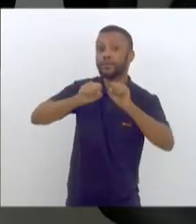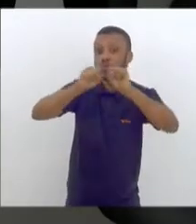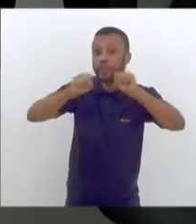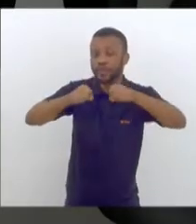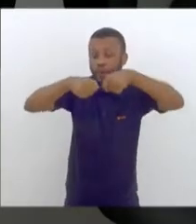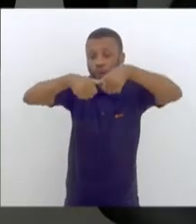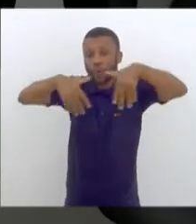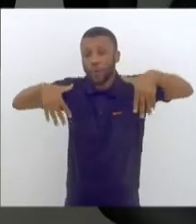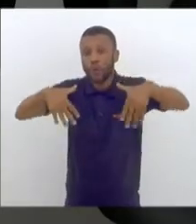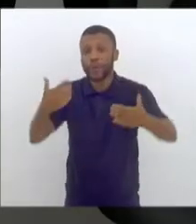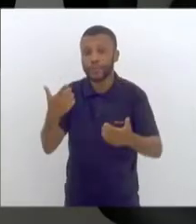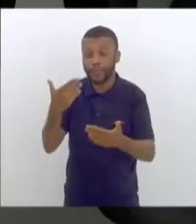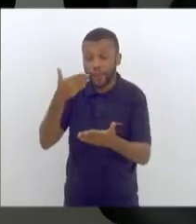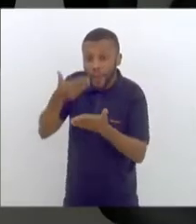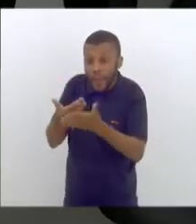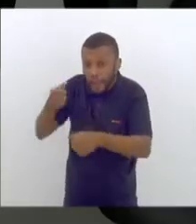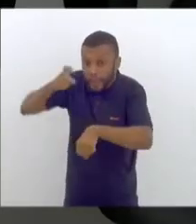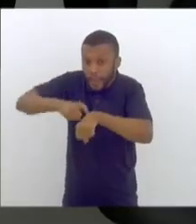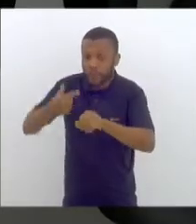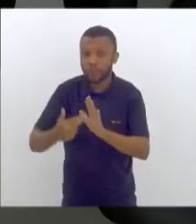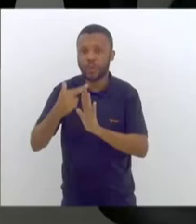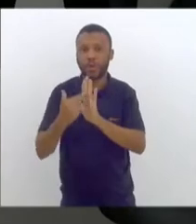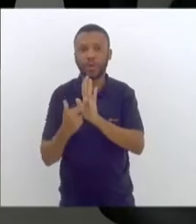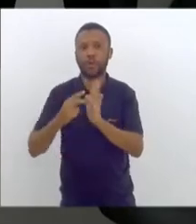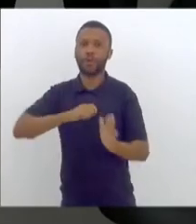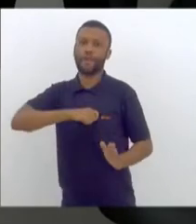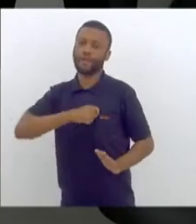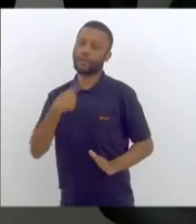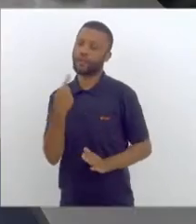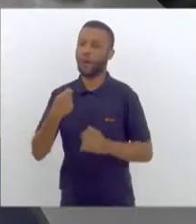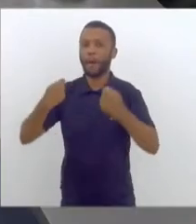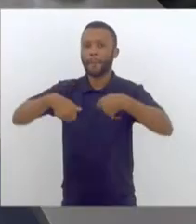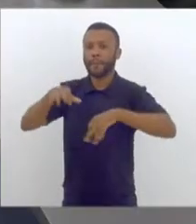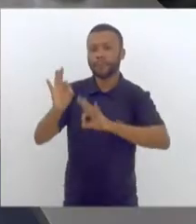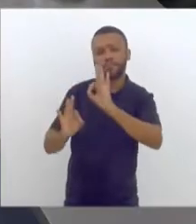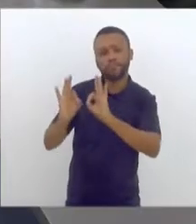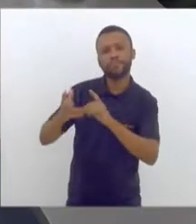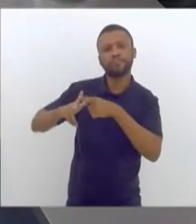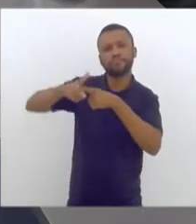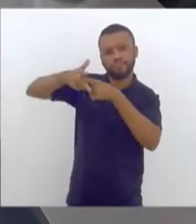ali do da publicação do relatório fiscal que a gente precisou ajustar a deputada